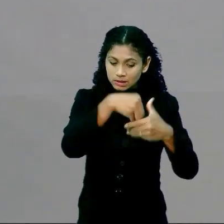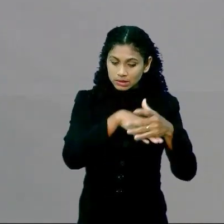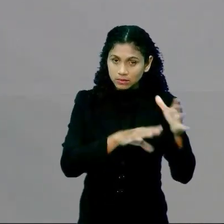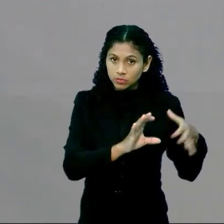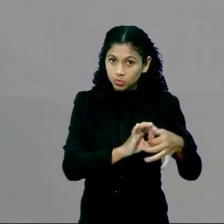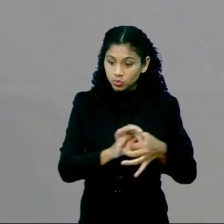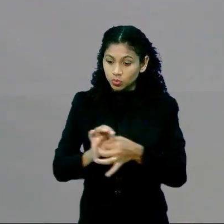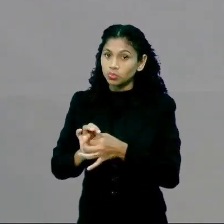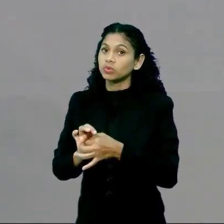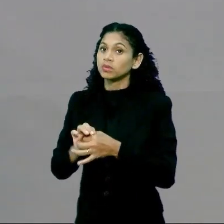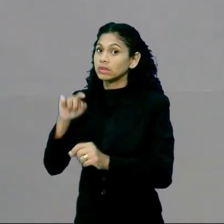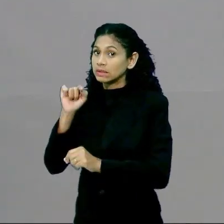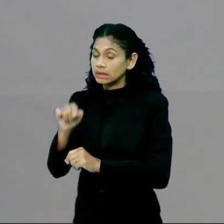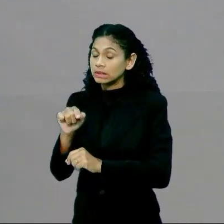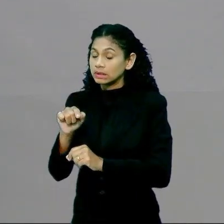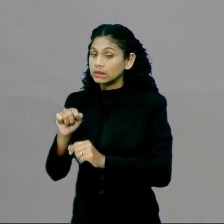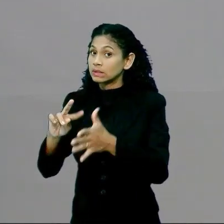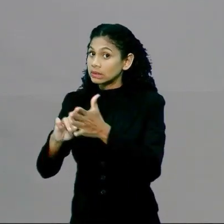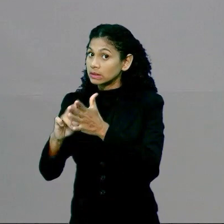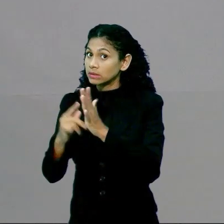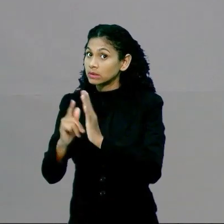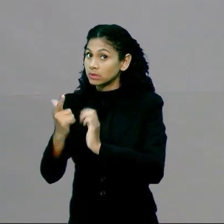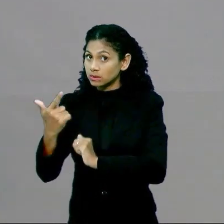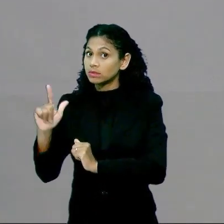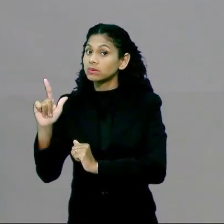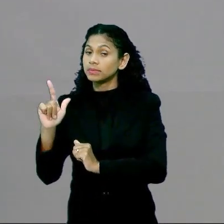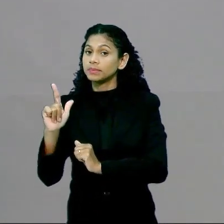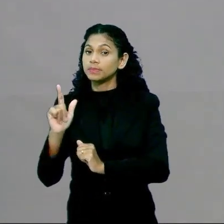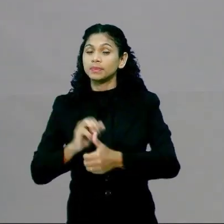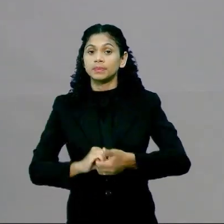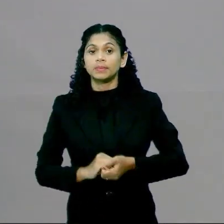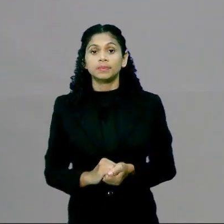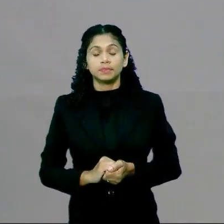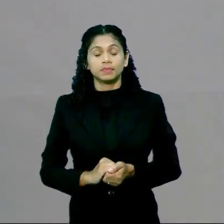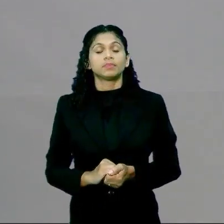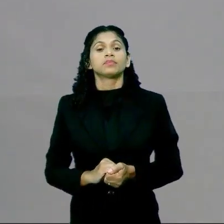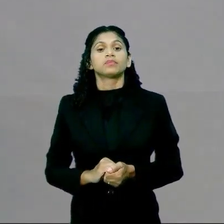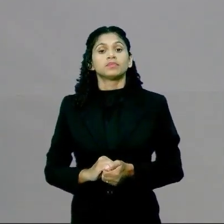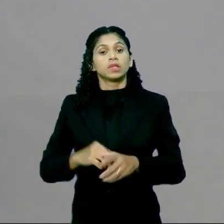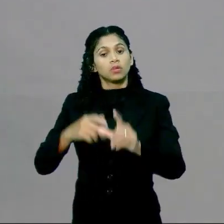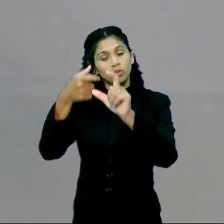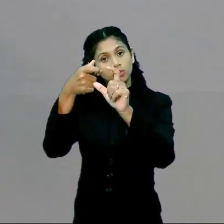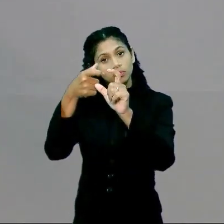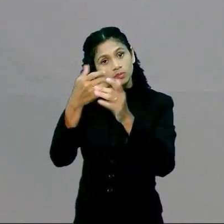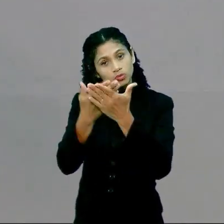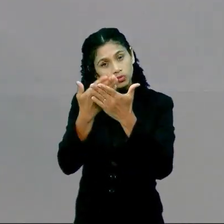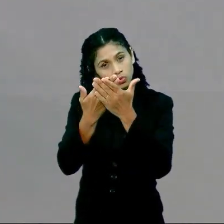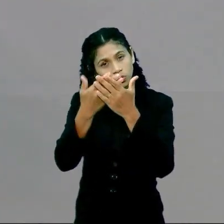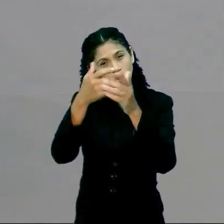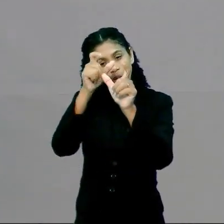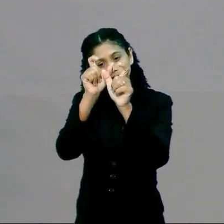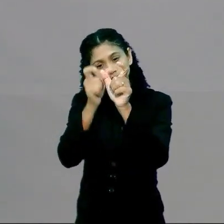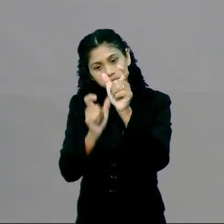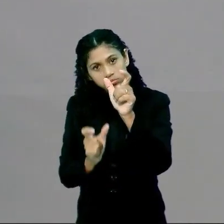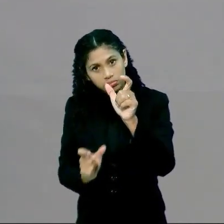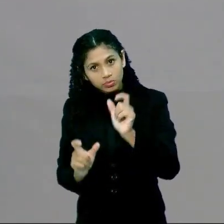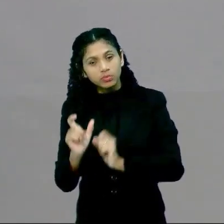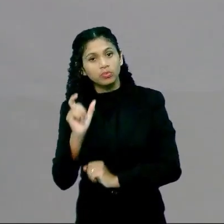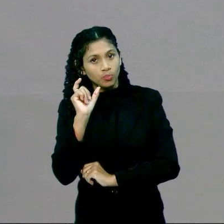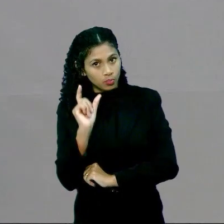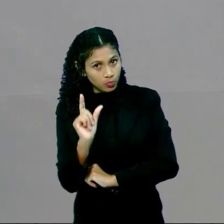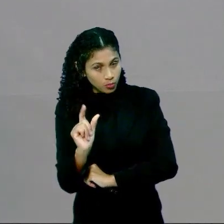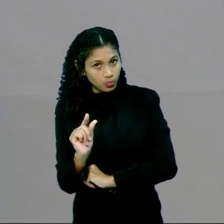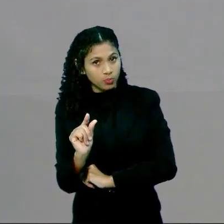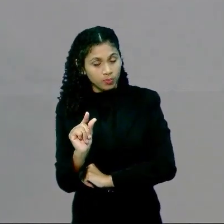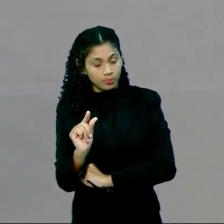significado. Então, nós vamos trabalhar um pouco da polissemia aqui, né? A parte teórica, tá? Só